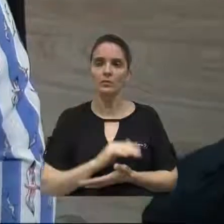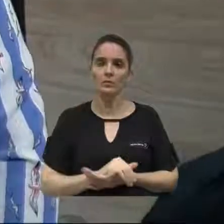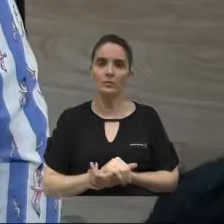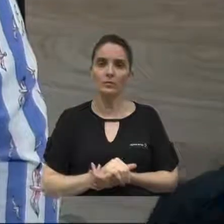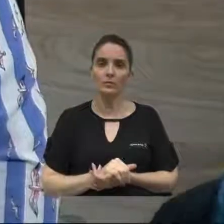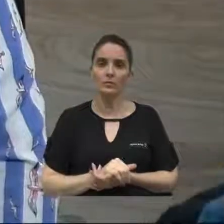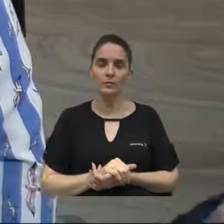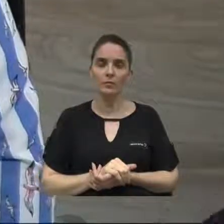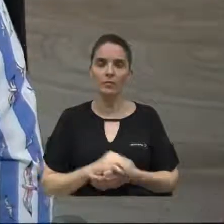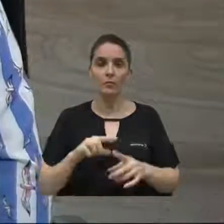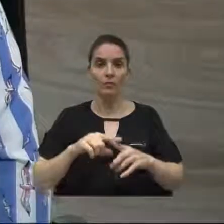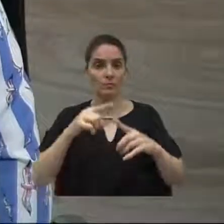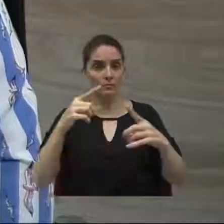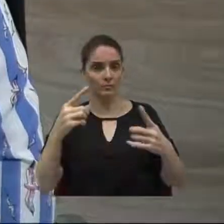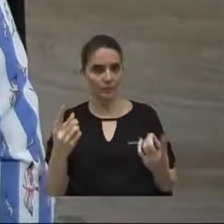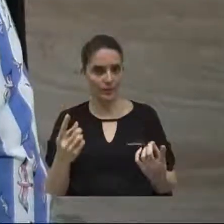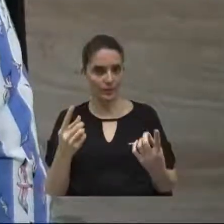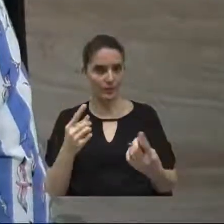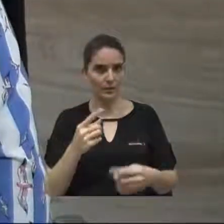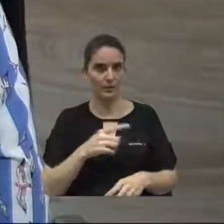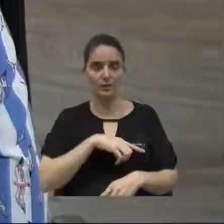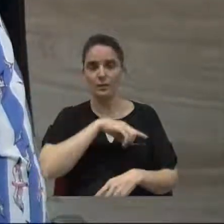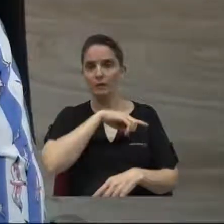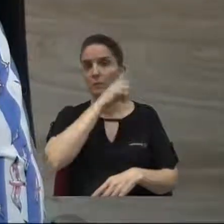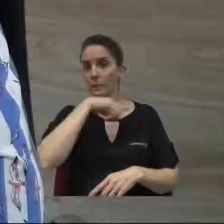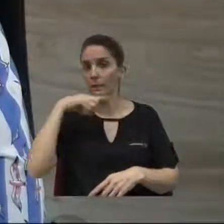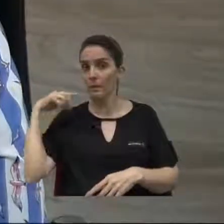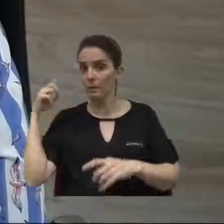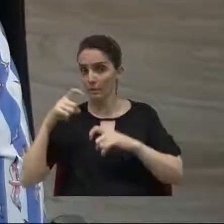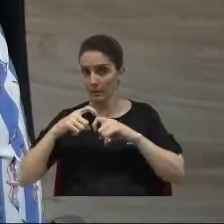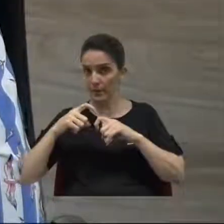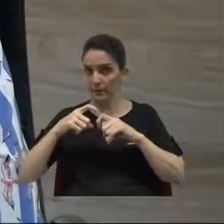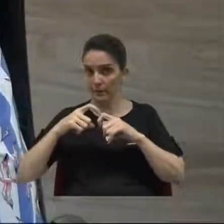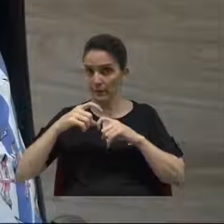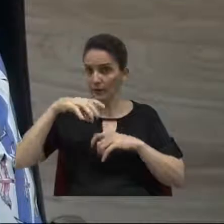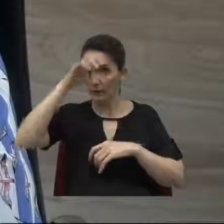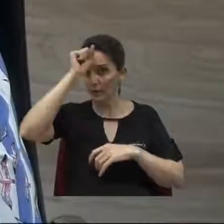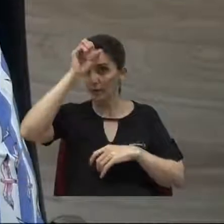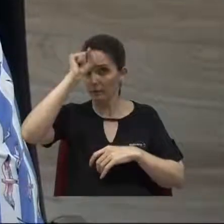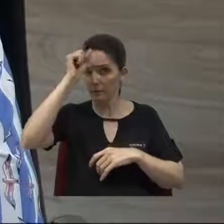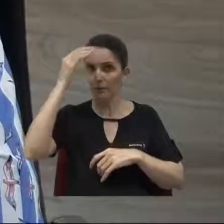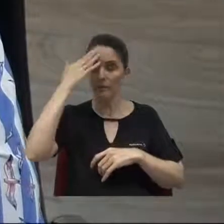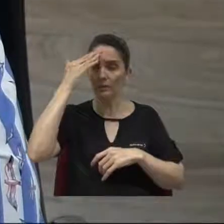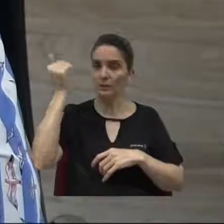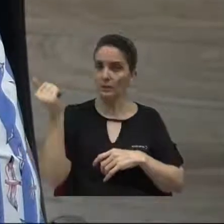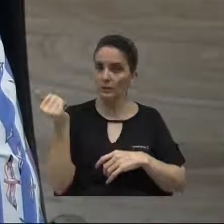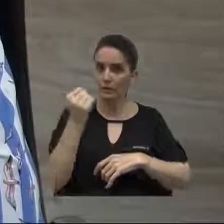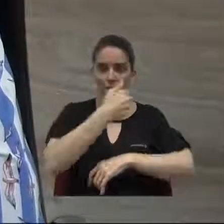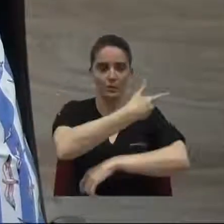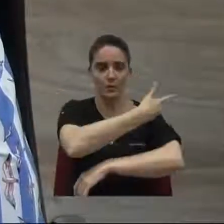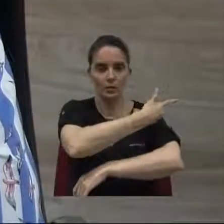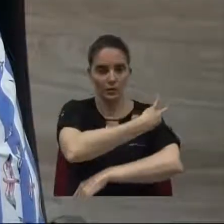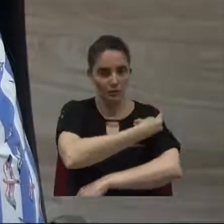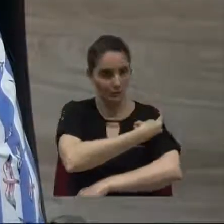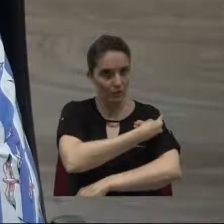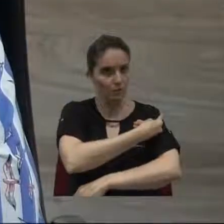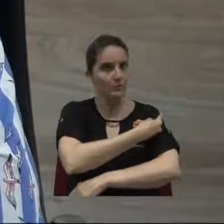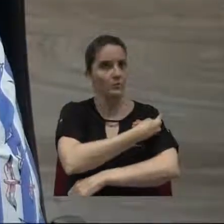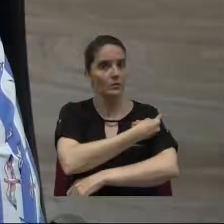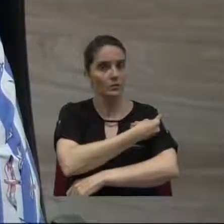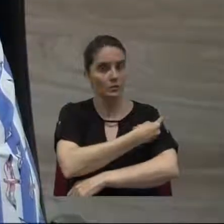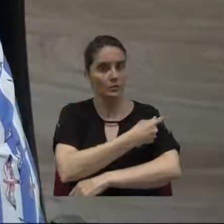né? Mas como médica e daquilo que eu aprendi, a gente sabe que a vacina, você entrar